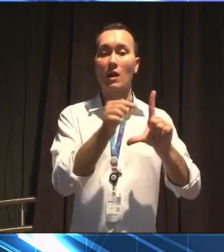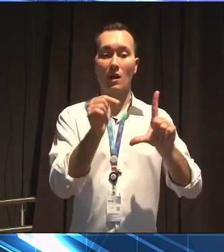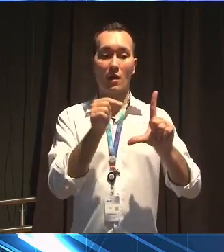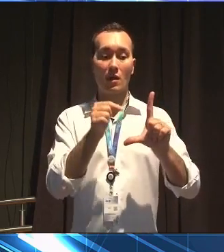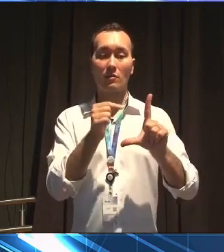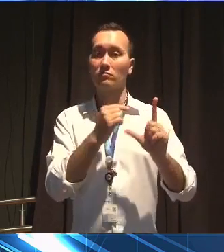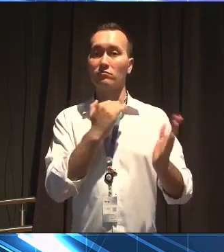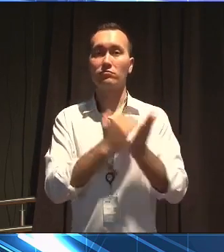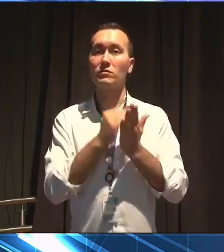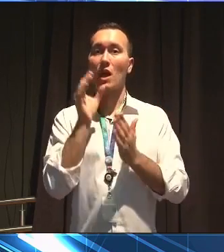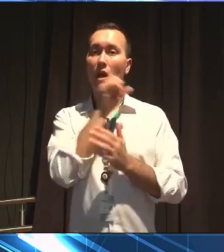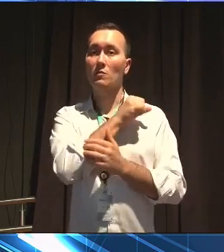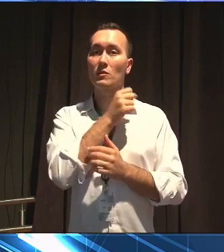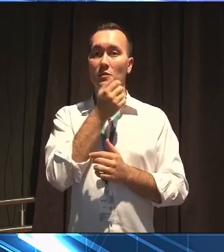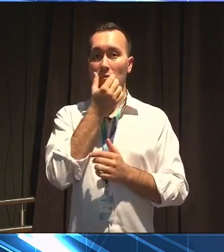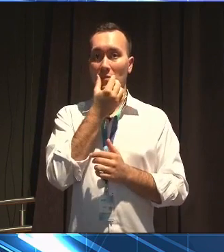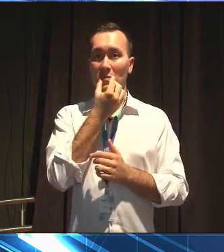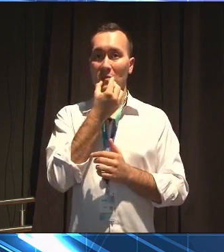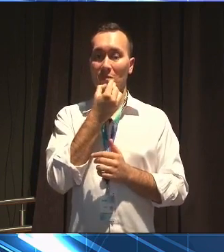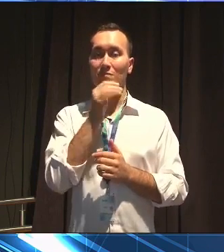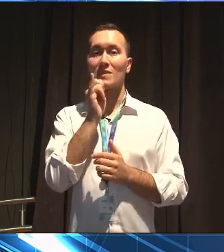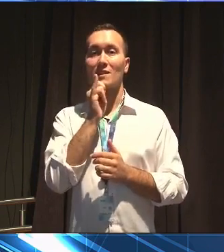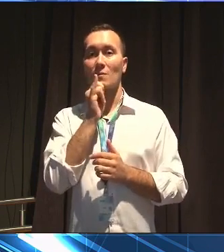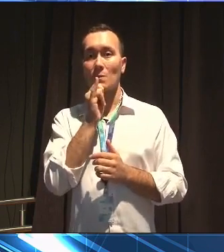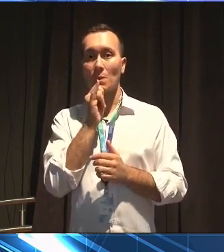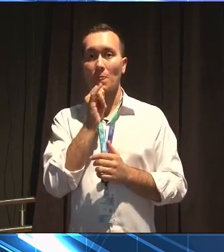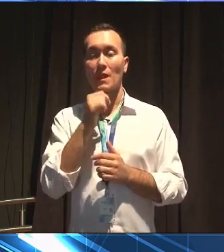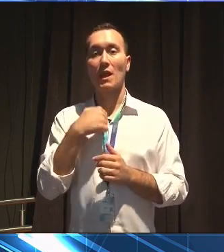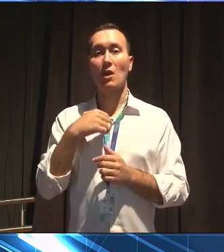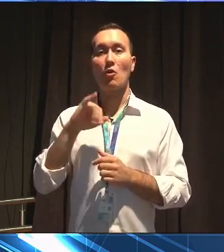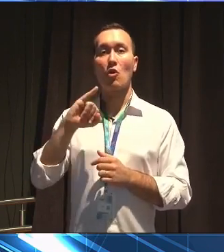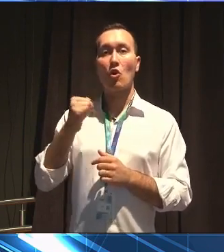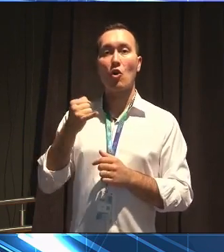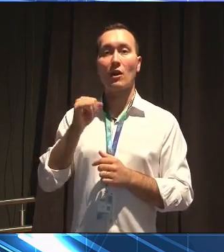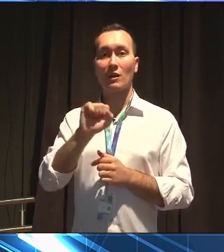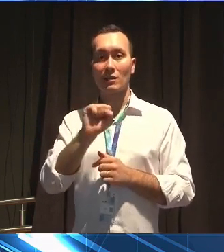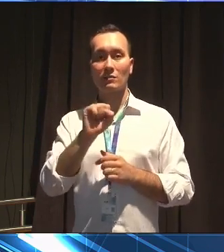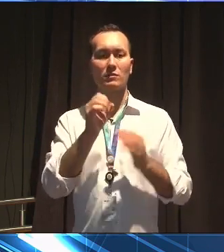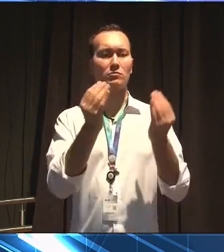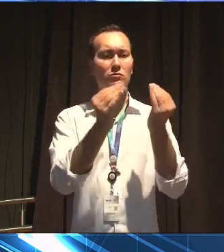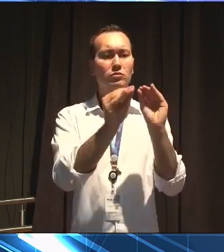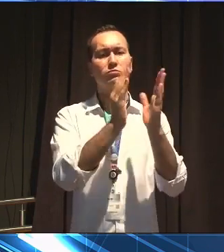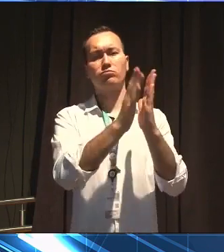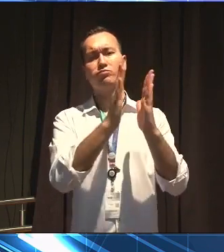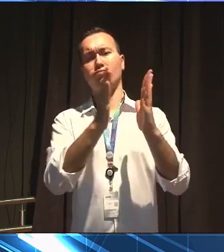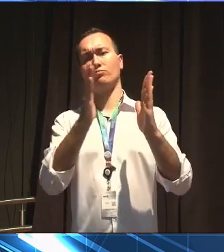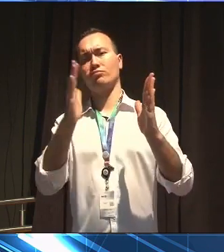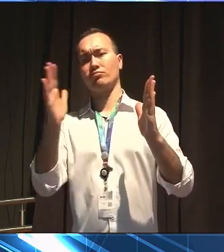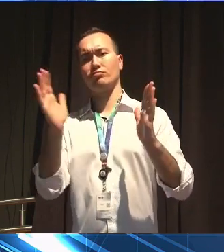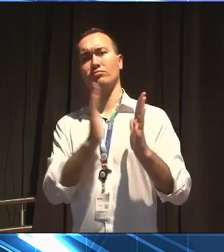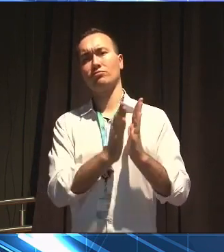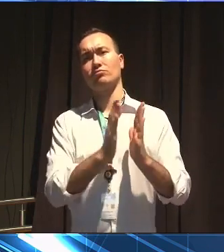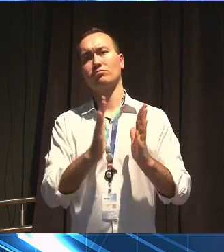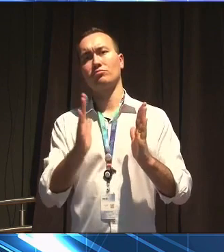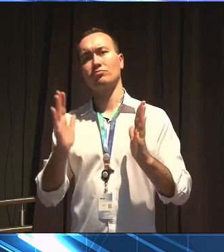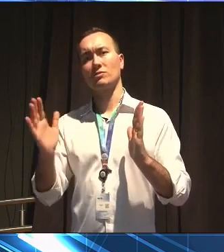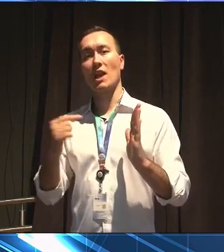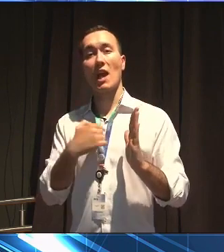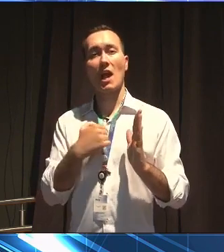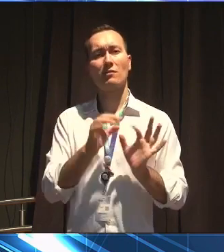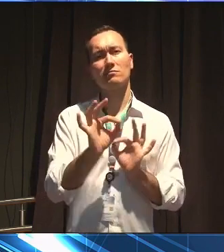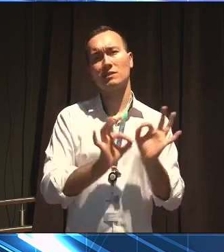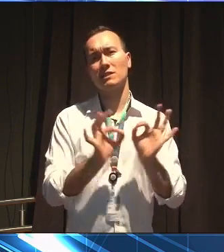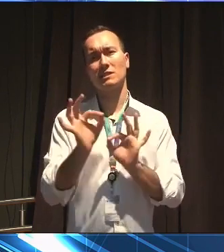Eu não preciso adicionar uma biblioteca no meu JS. Não preciso controlar essa biblioteca no